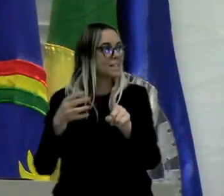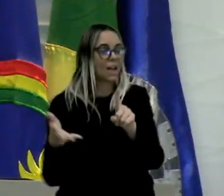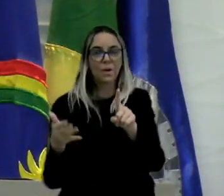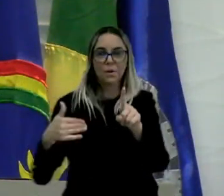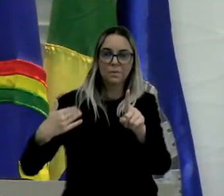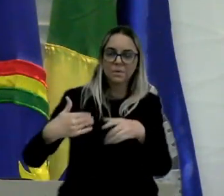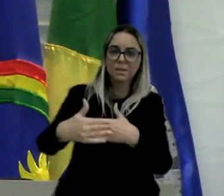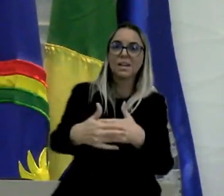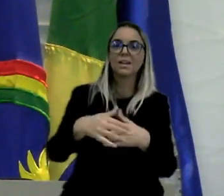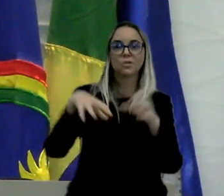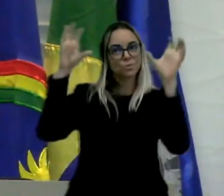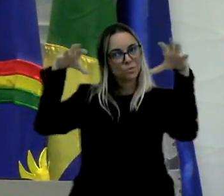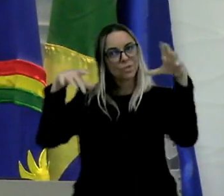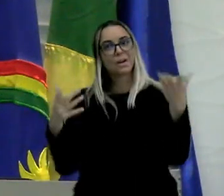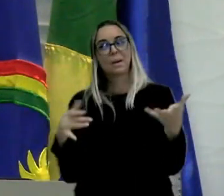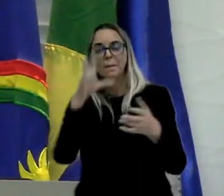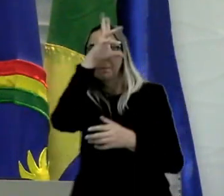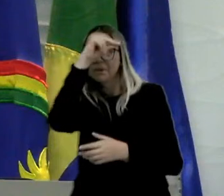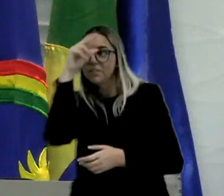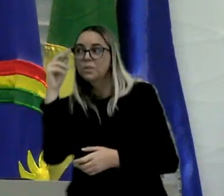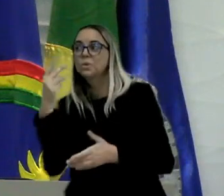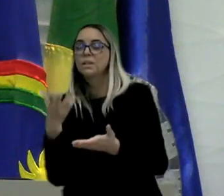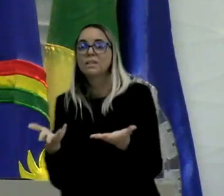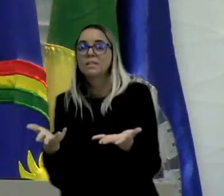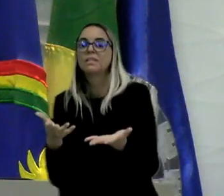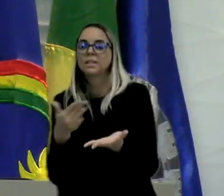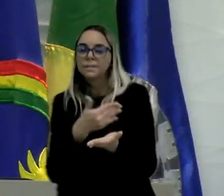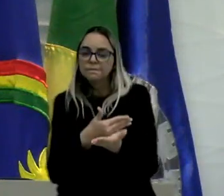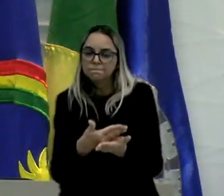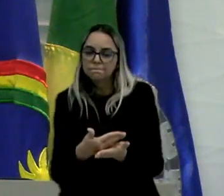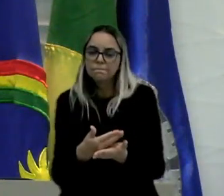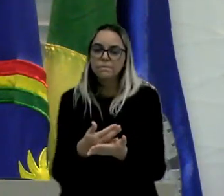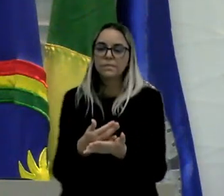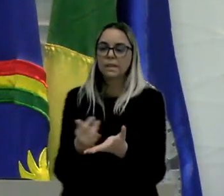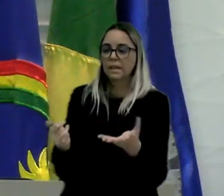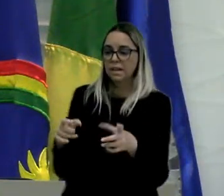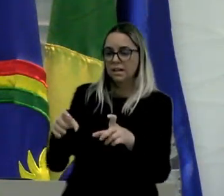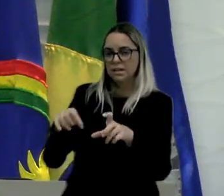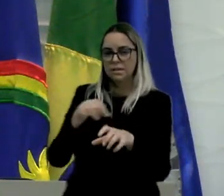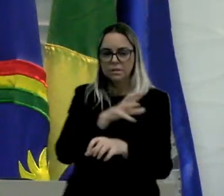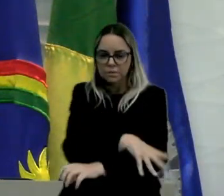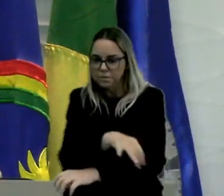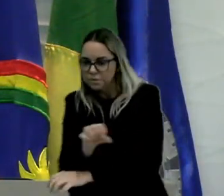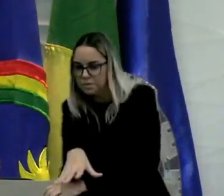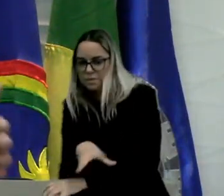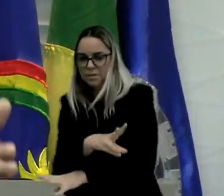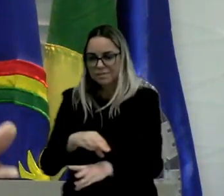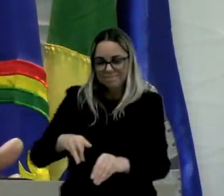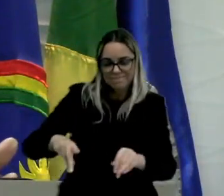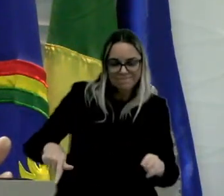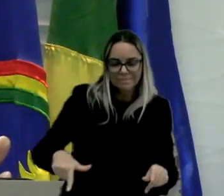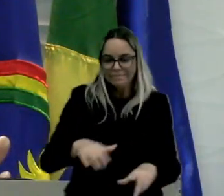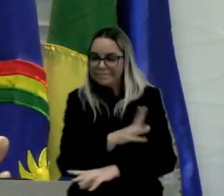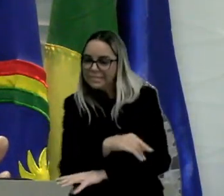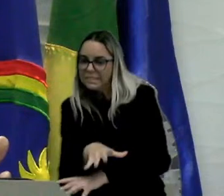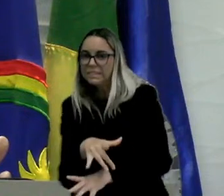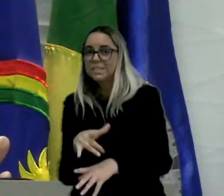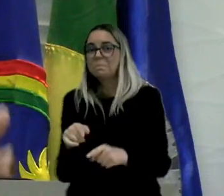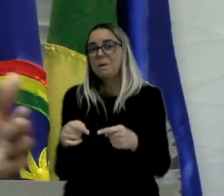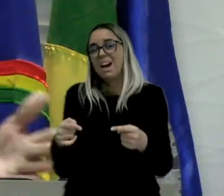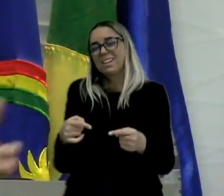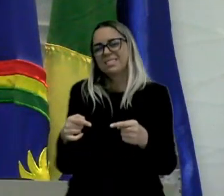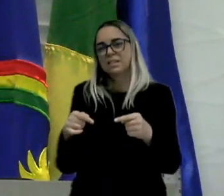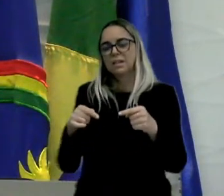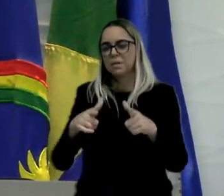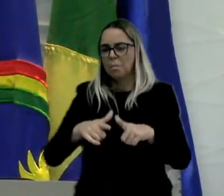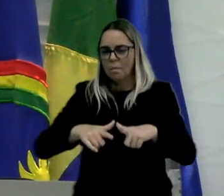o a Prefeitura Municipal começou a ar terra em todo o município mas infelizmente as chuvas pararam eh não